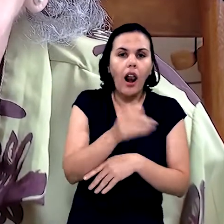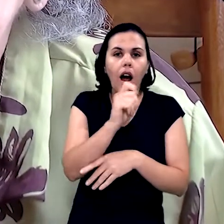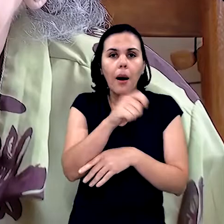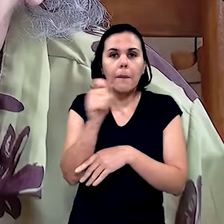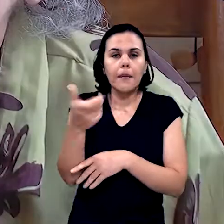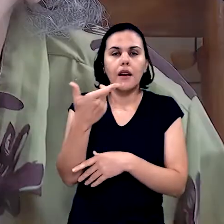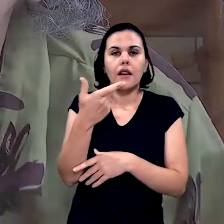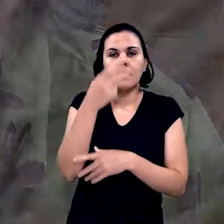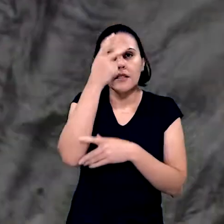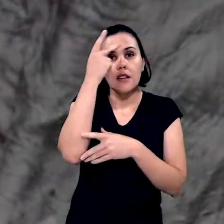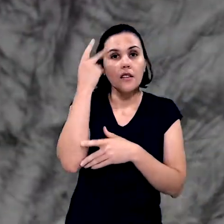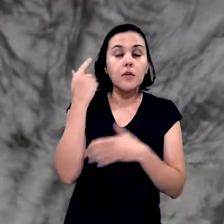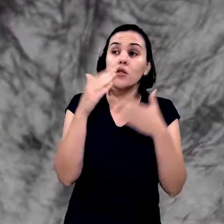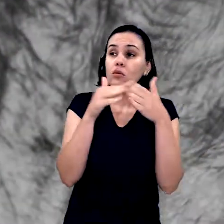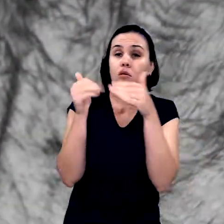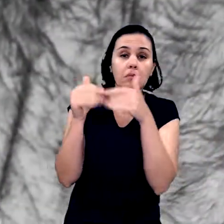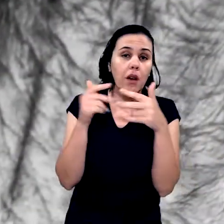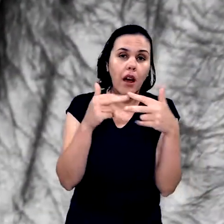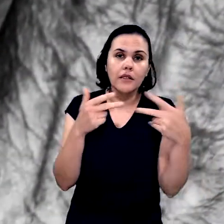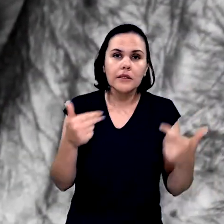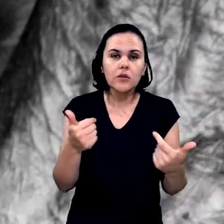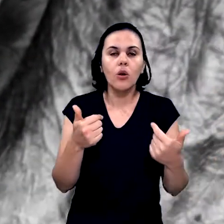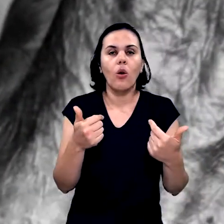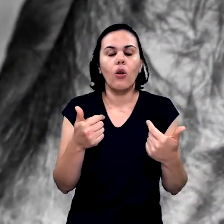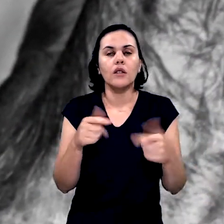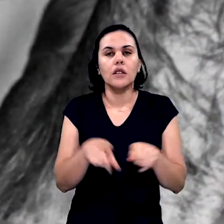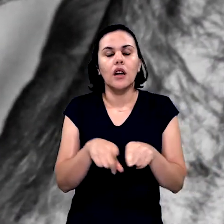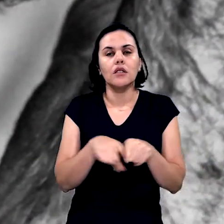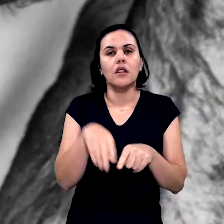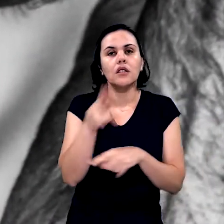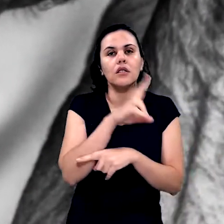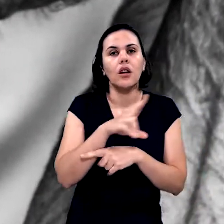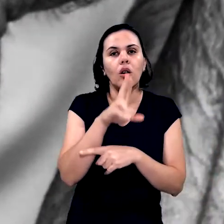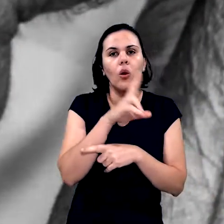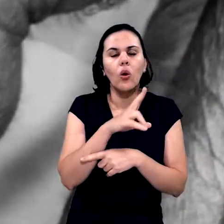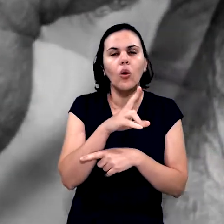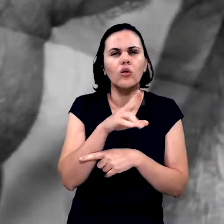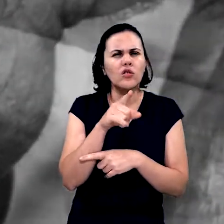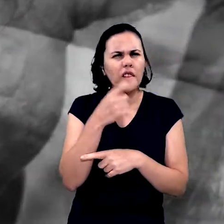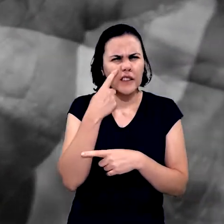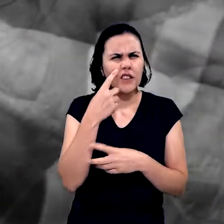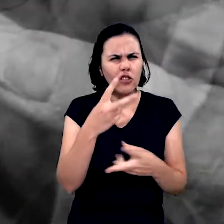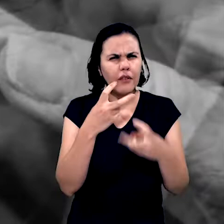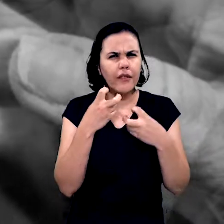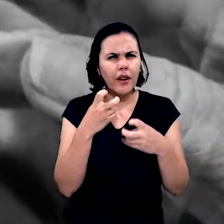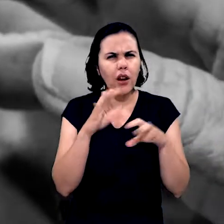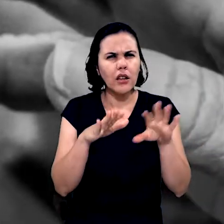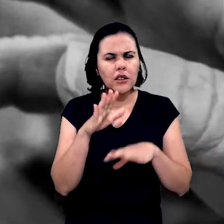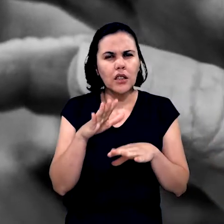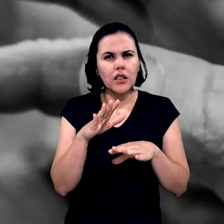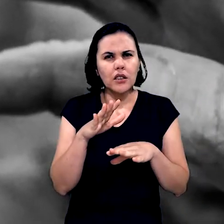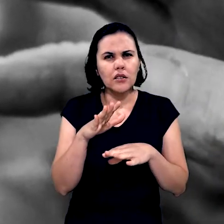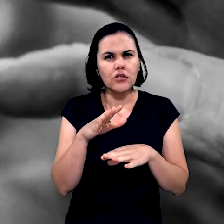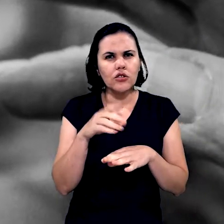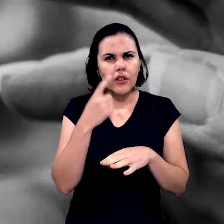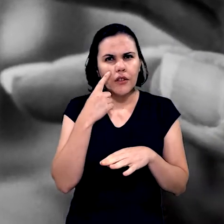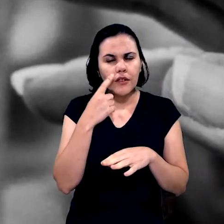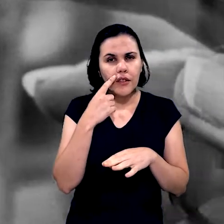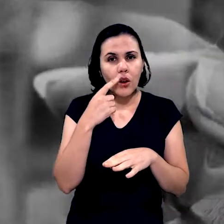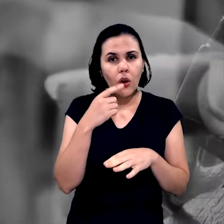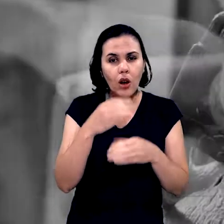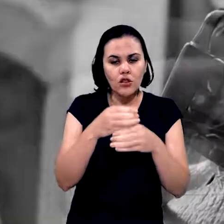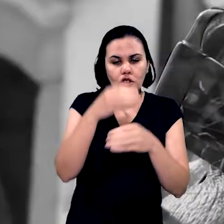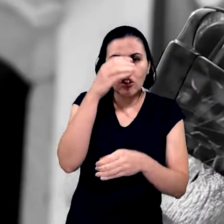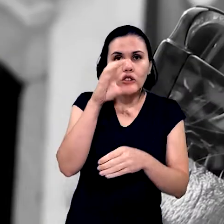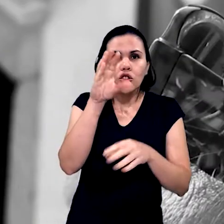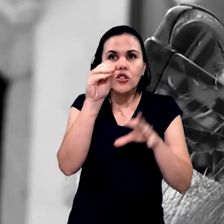tudo, e cada um faz o seu pedido. E também usam, pegar, não sei se você já viu, a gente pega no